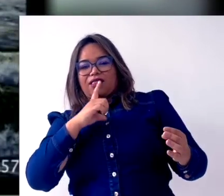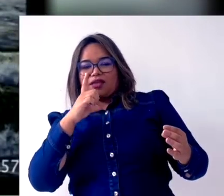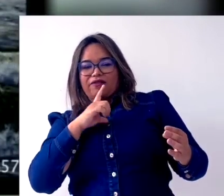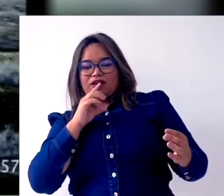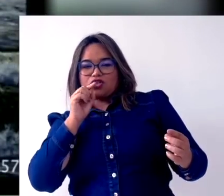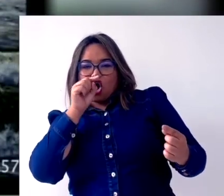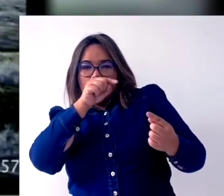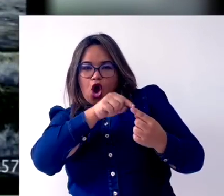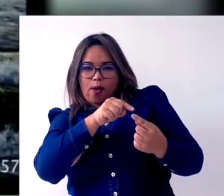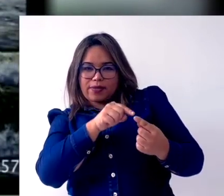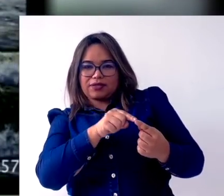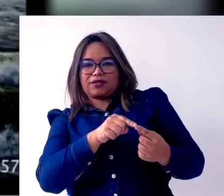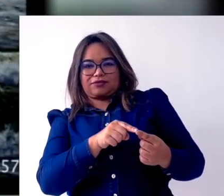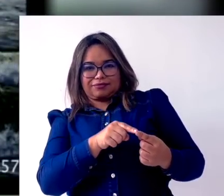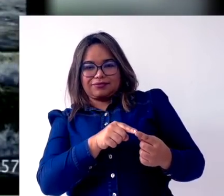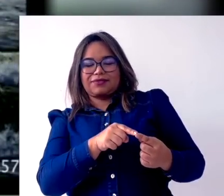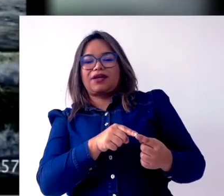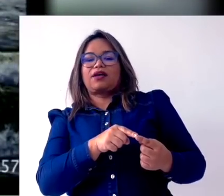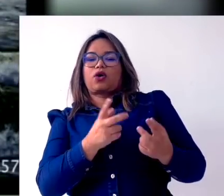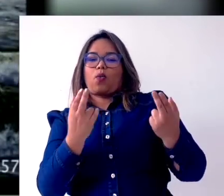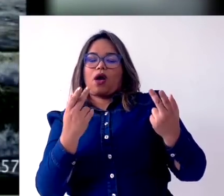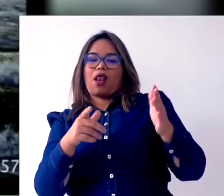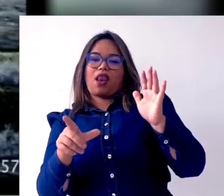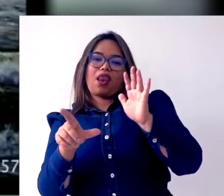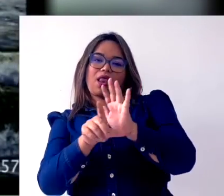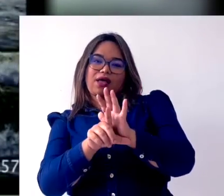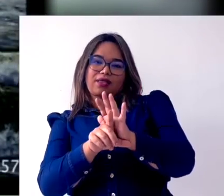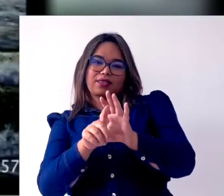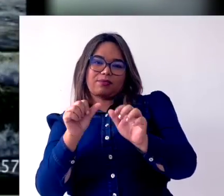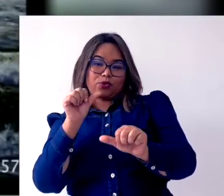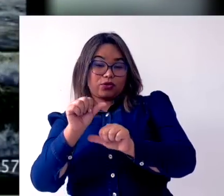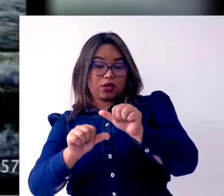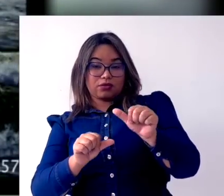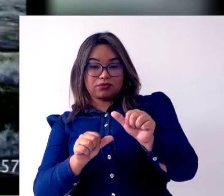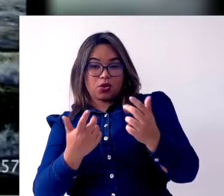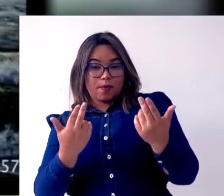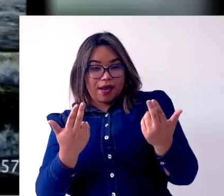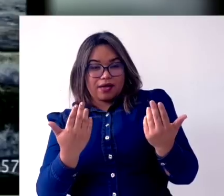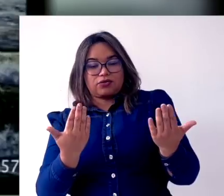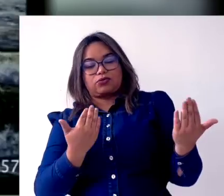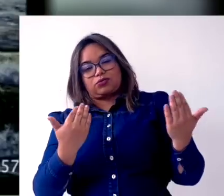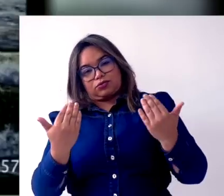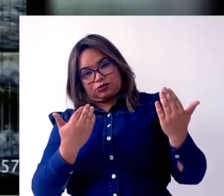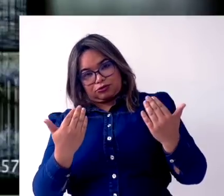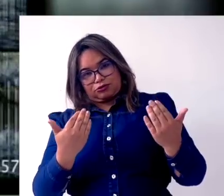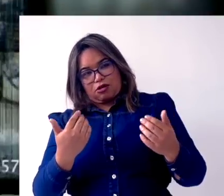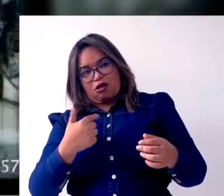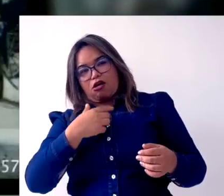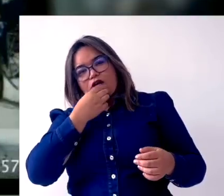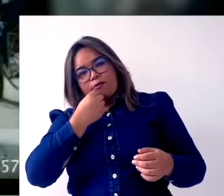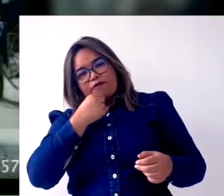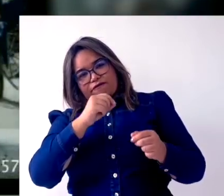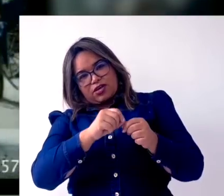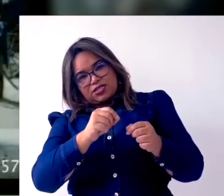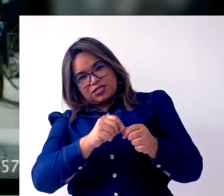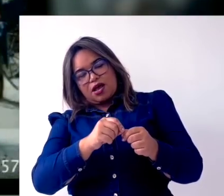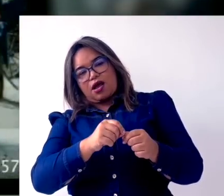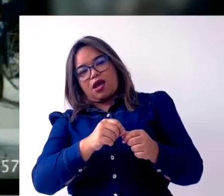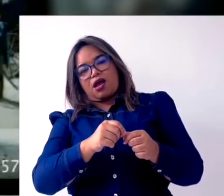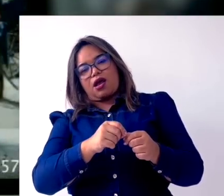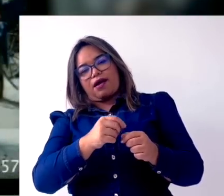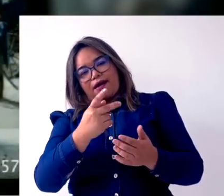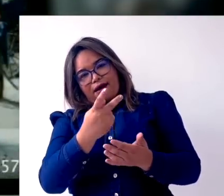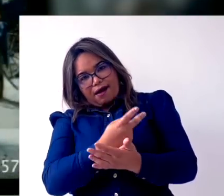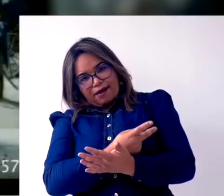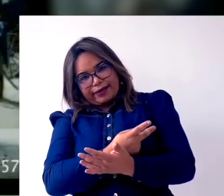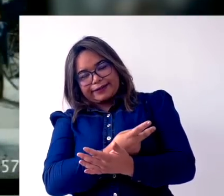lei de Deus. Então, aquele que mata com a espada deve ser morto com a espada. Aqui está a paciência e a fé dos santos.